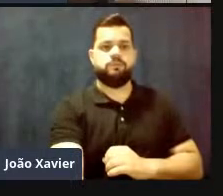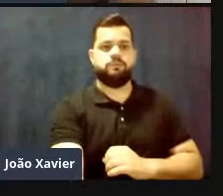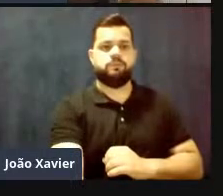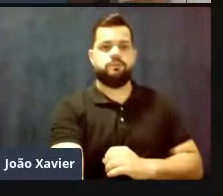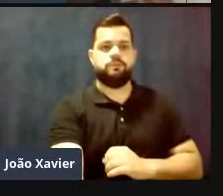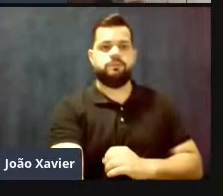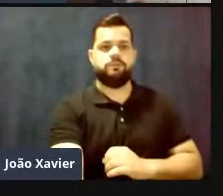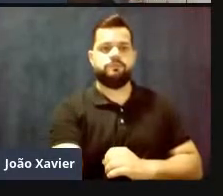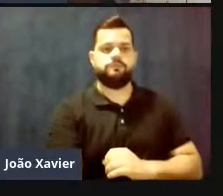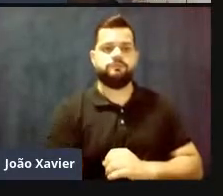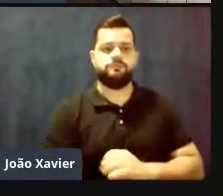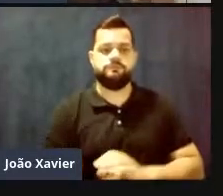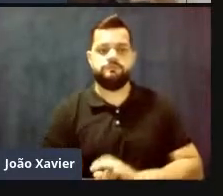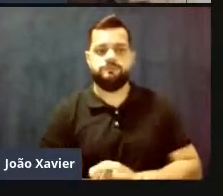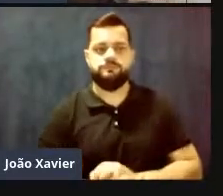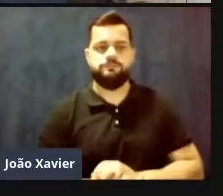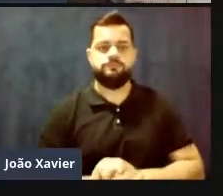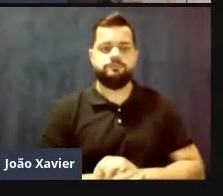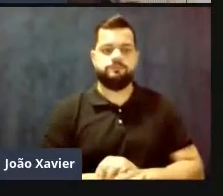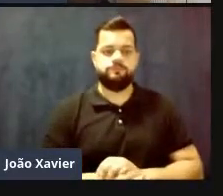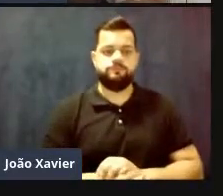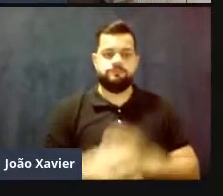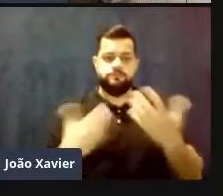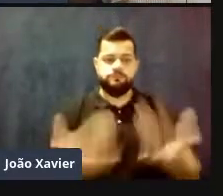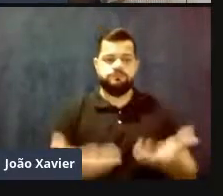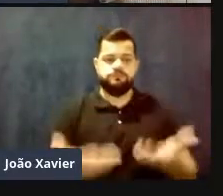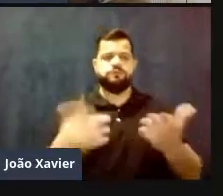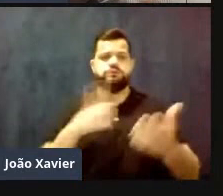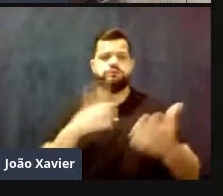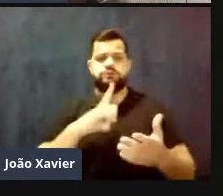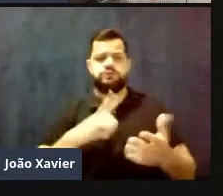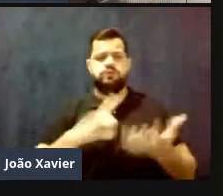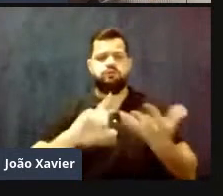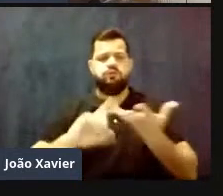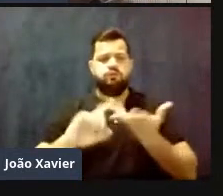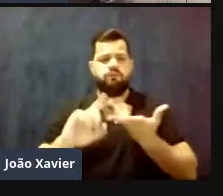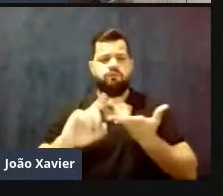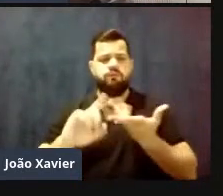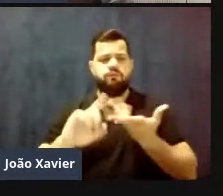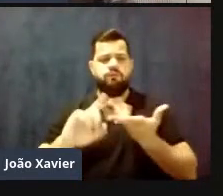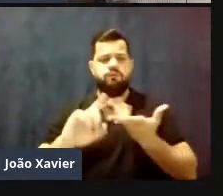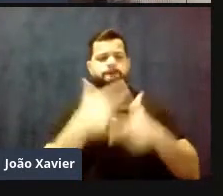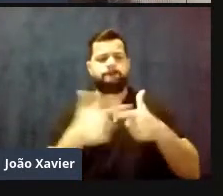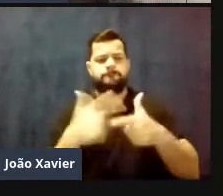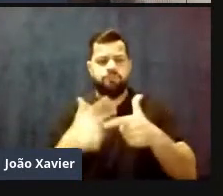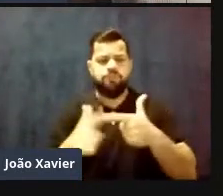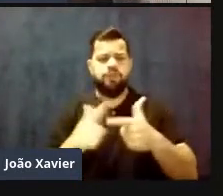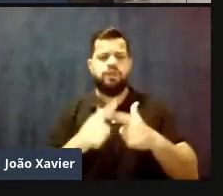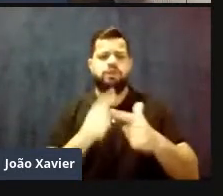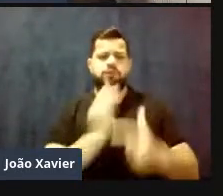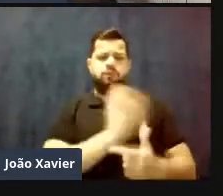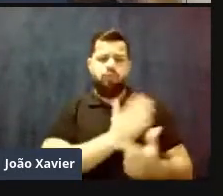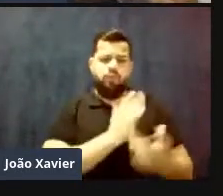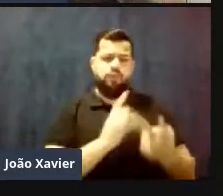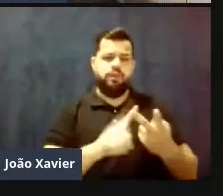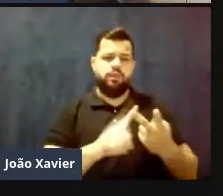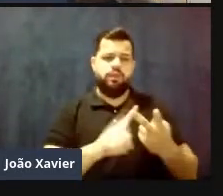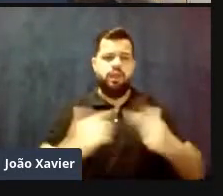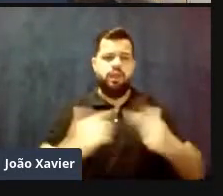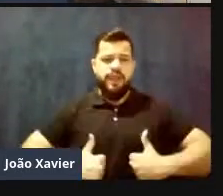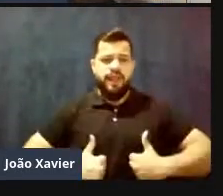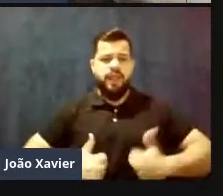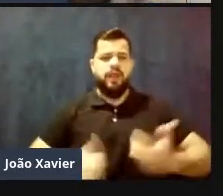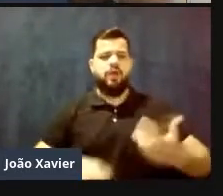metabólico, cardiovascular, pulmonar, renal, hepático, endócrino. Quantos pacientes tratamos